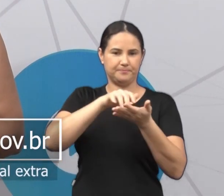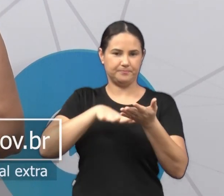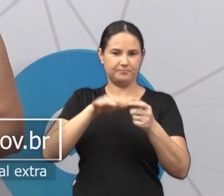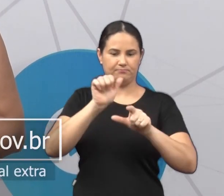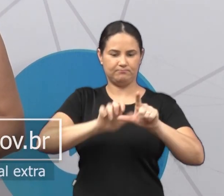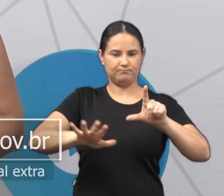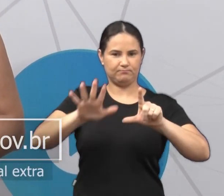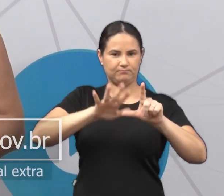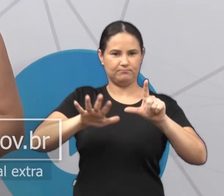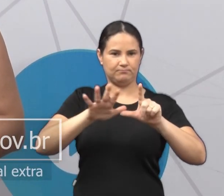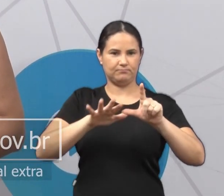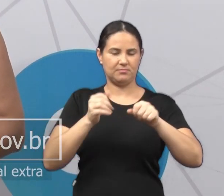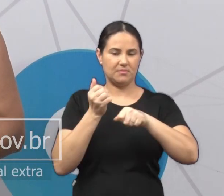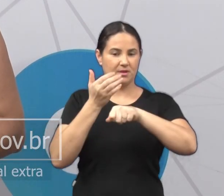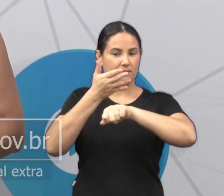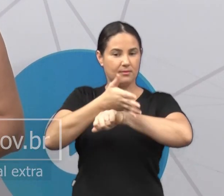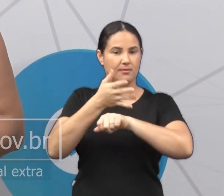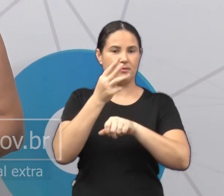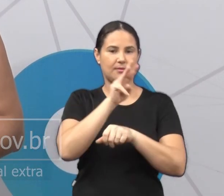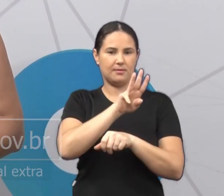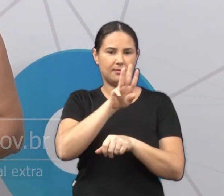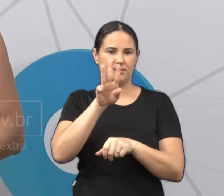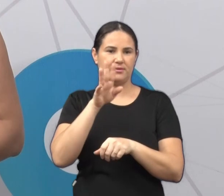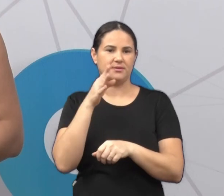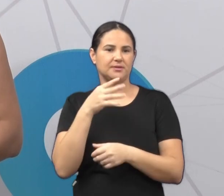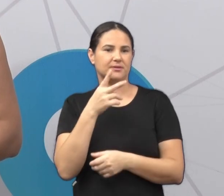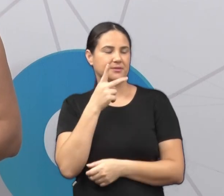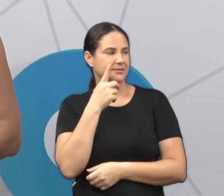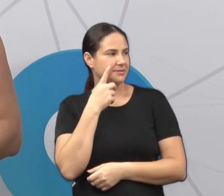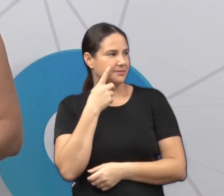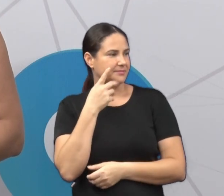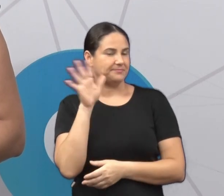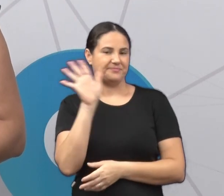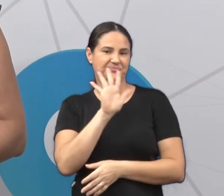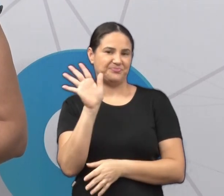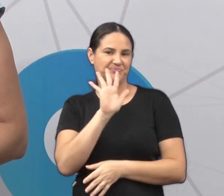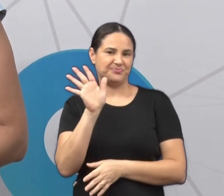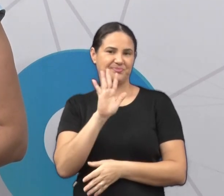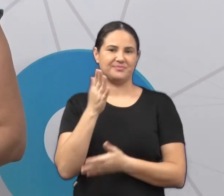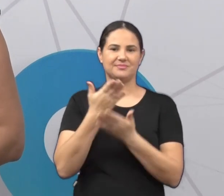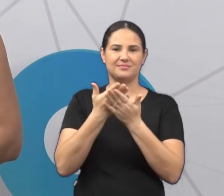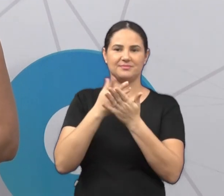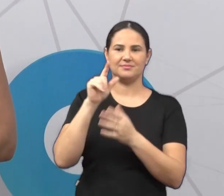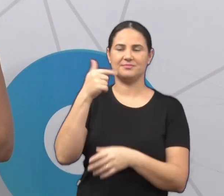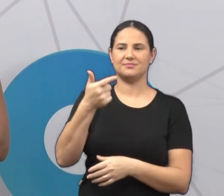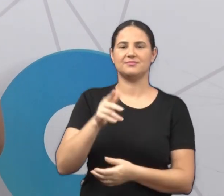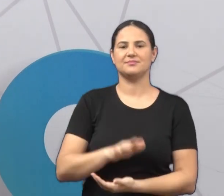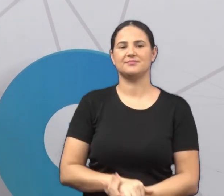para vocês estarem visualizando e treinando. E a gente se vê na próxima aula. Tchau, tchau!